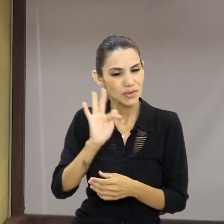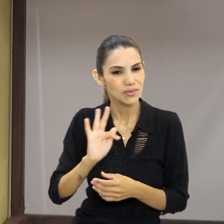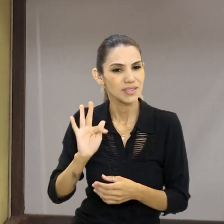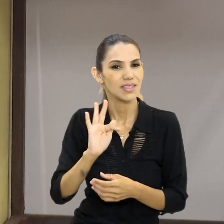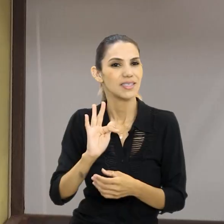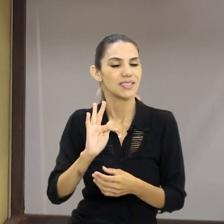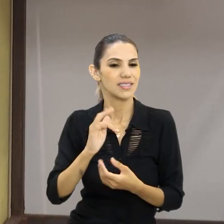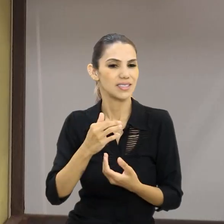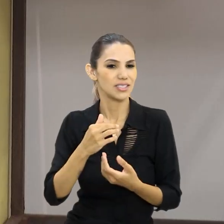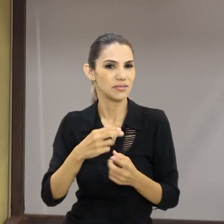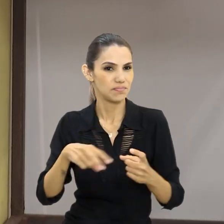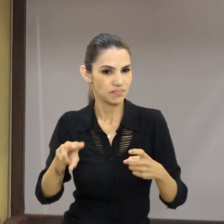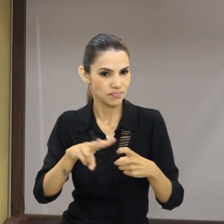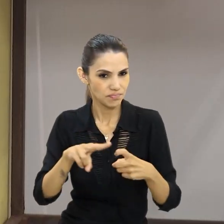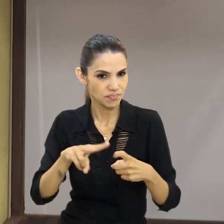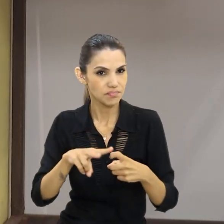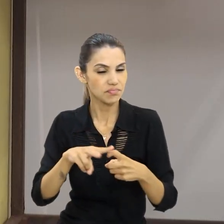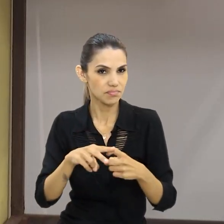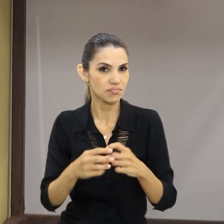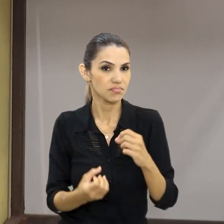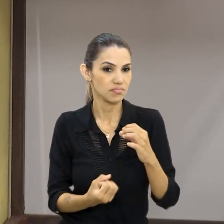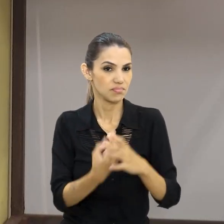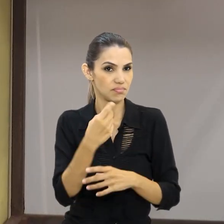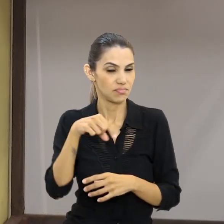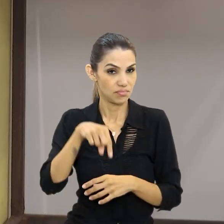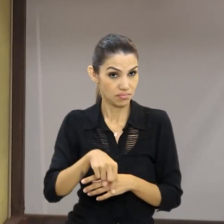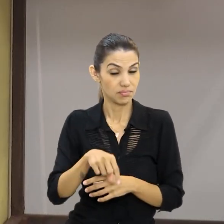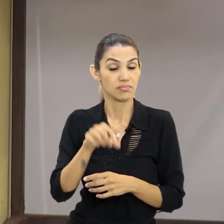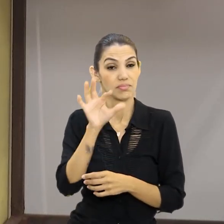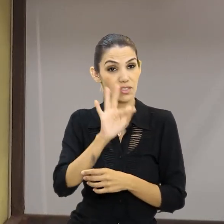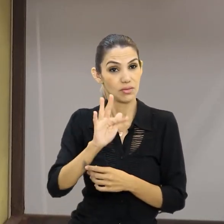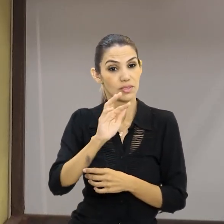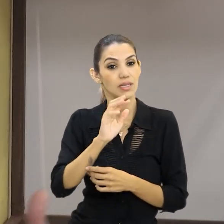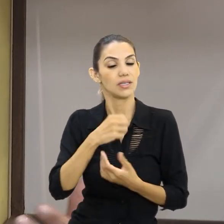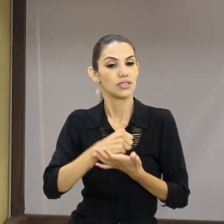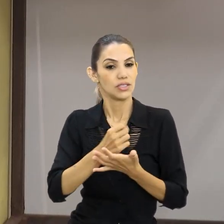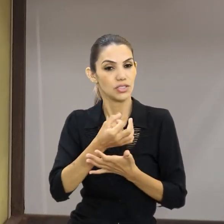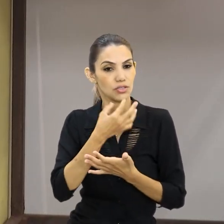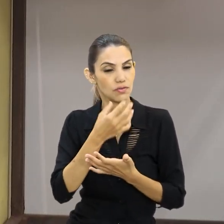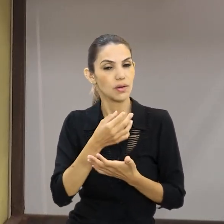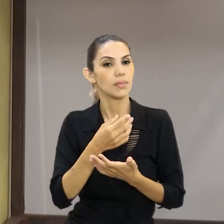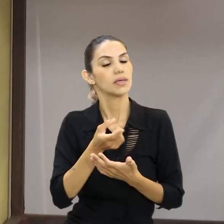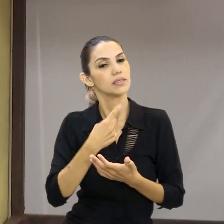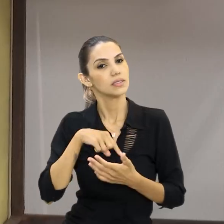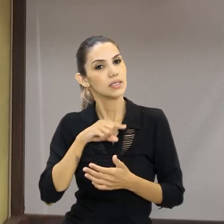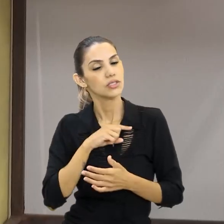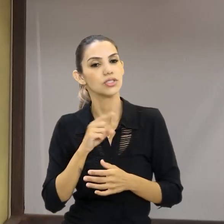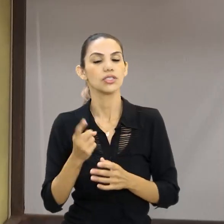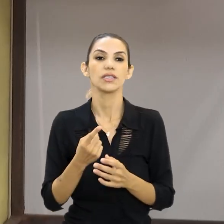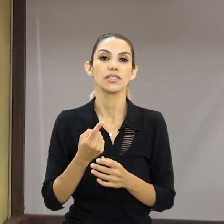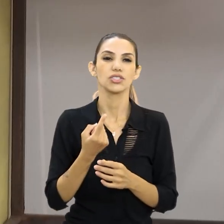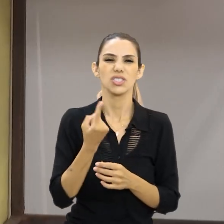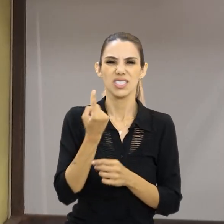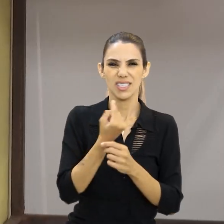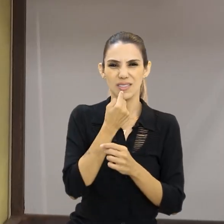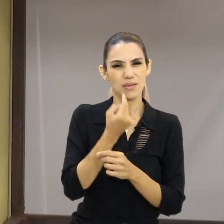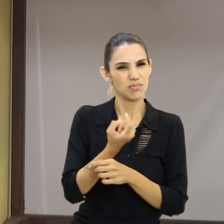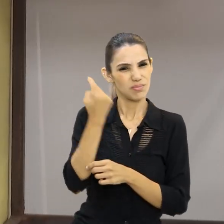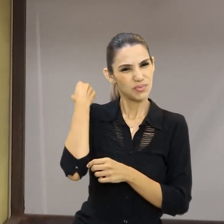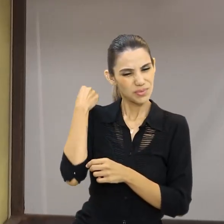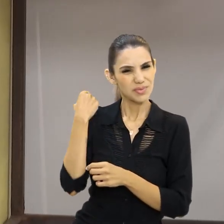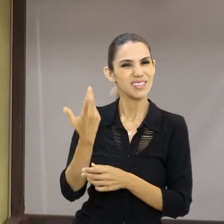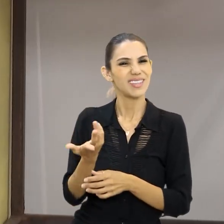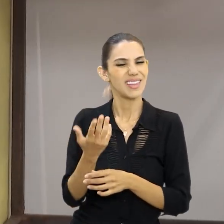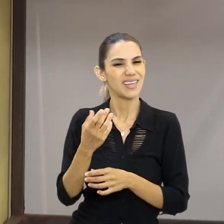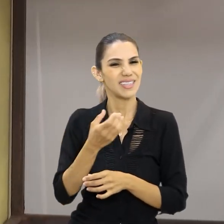nessa temática. Ela foi fundada aqui pela Faculdade de Farmácia. Nós fizemos uma ação no último Natal para